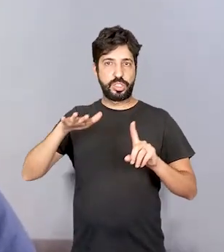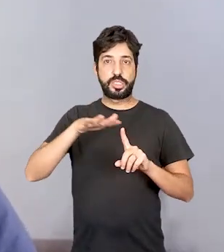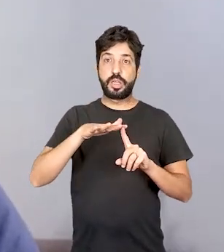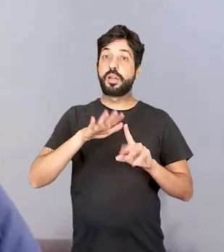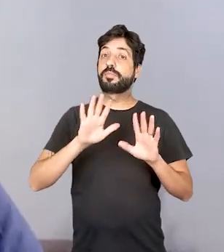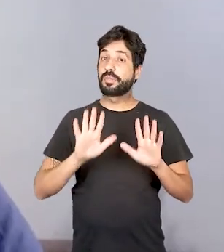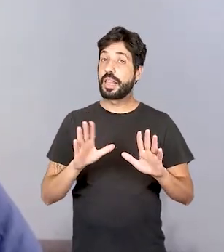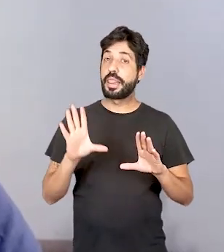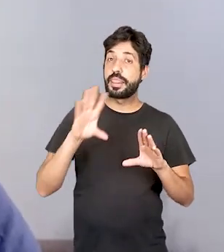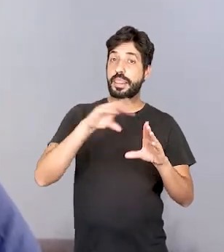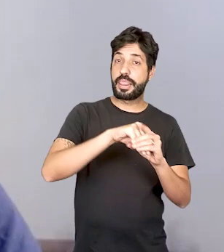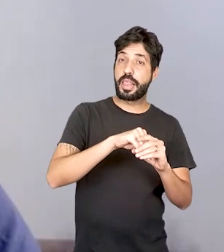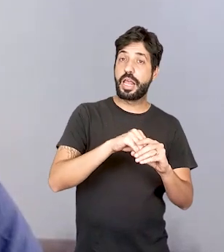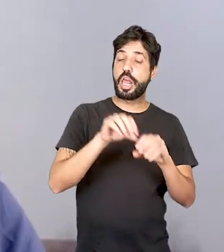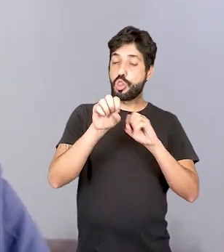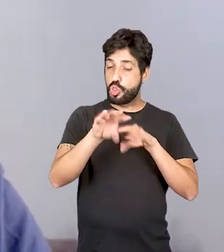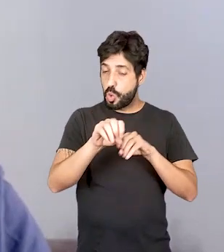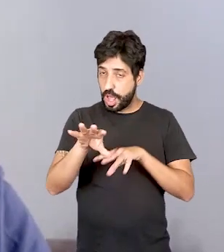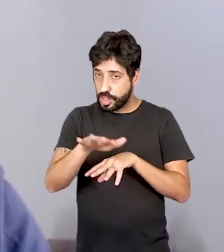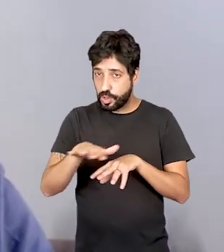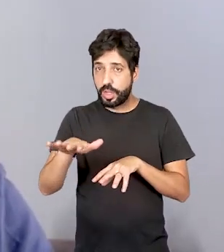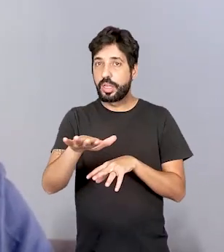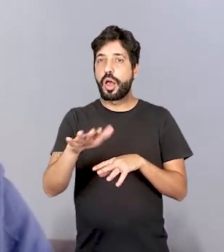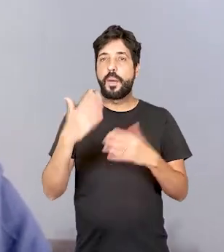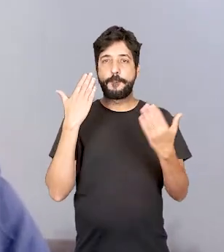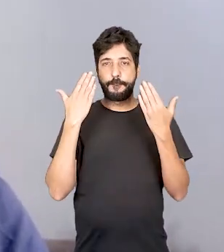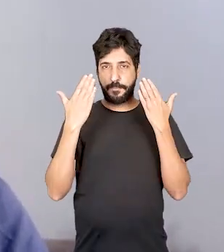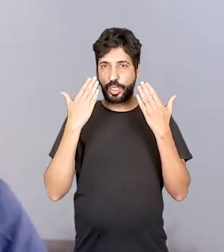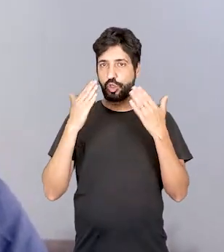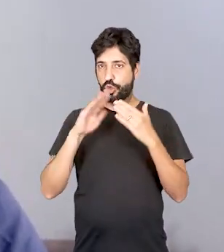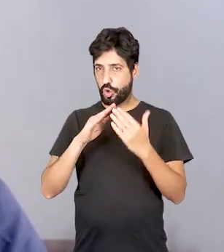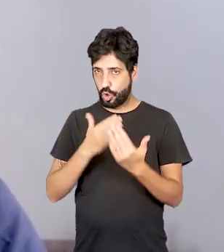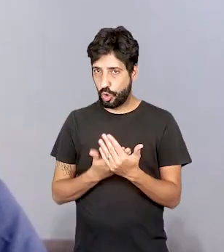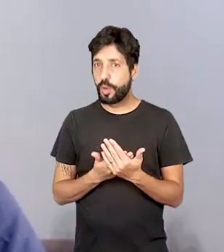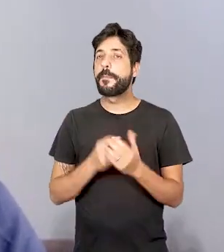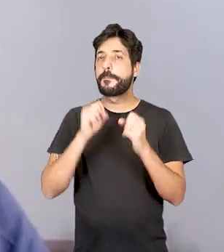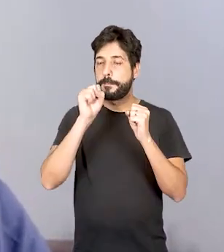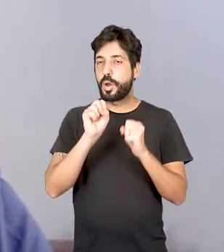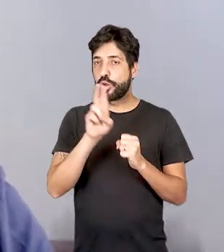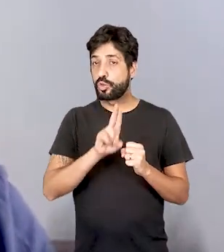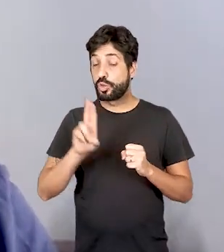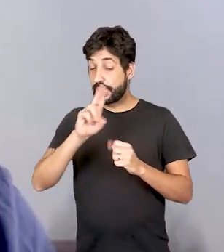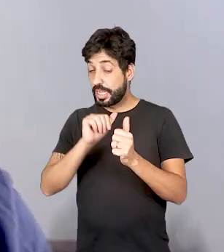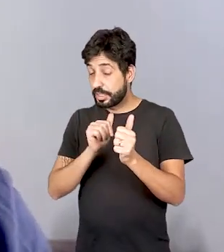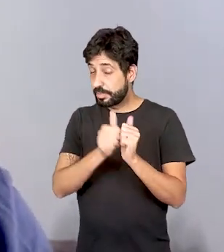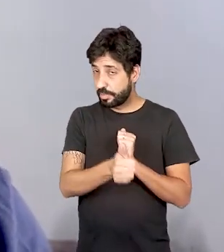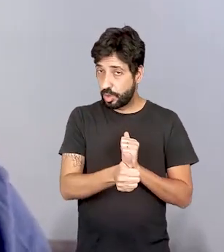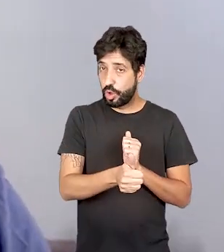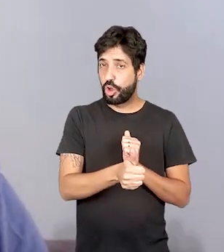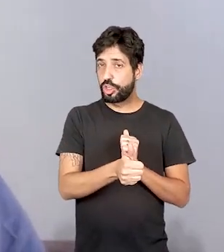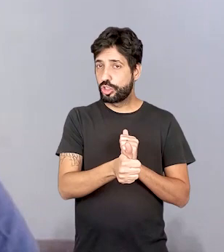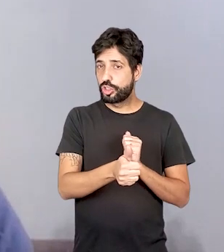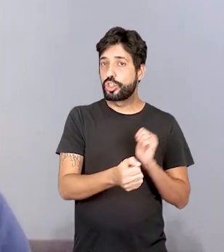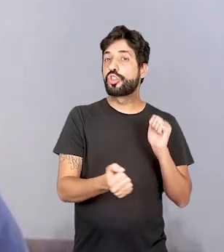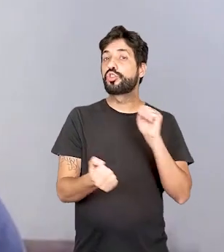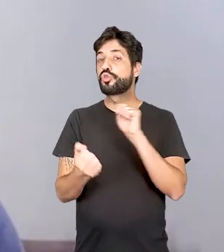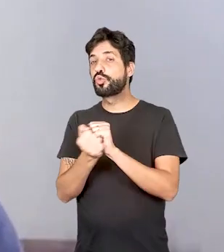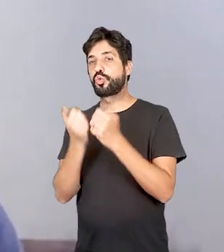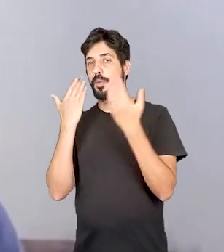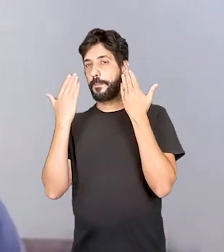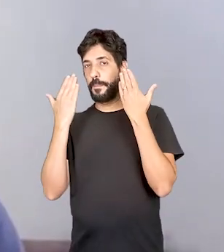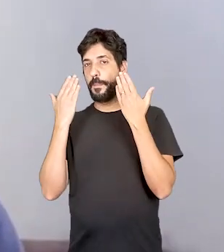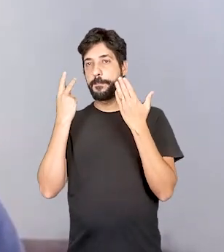social. Já dentro da educacional, o psicólogo escolar pode usar o esporte junto